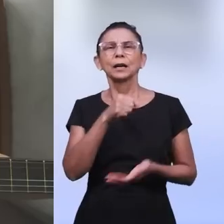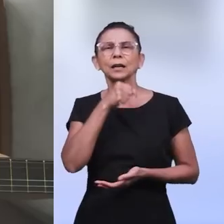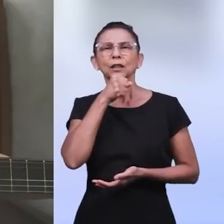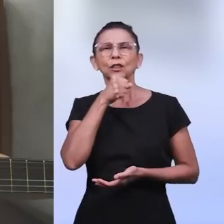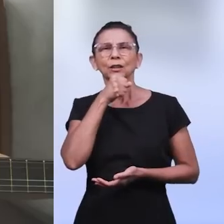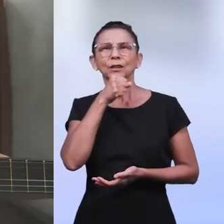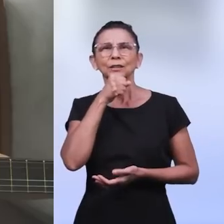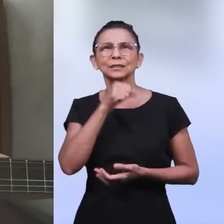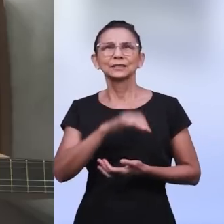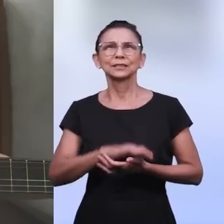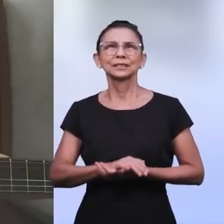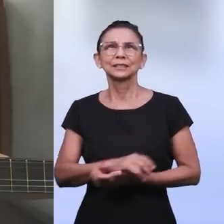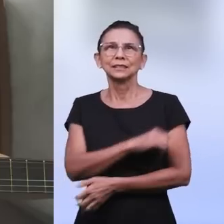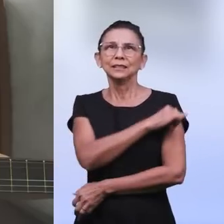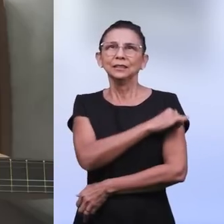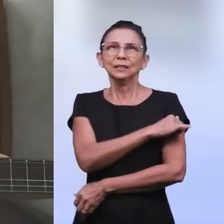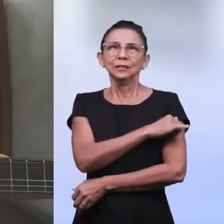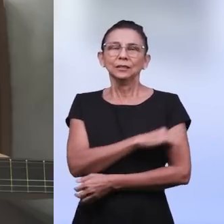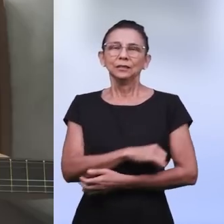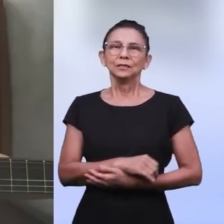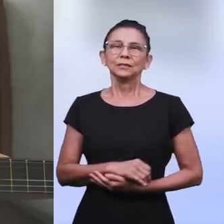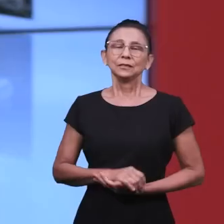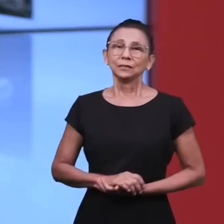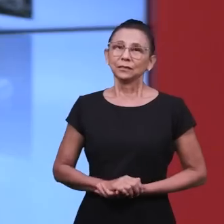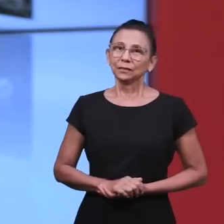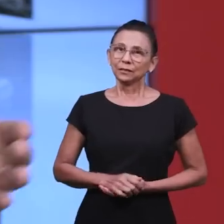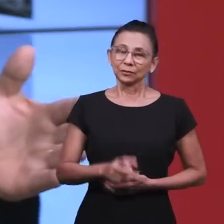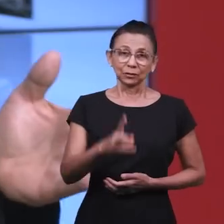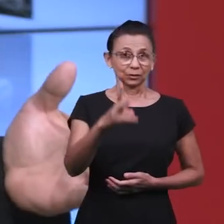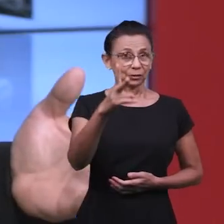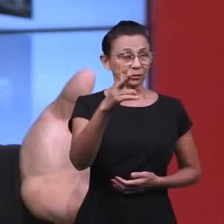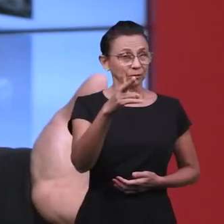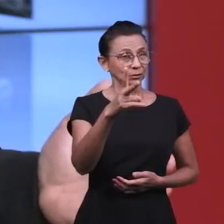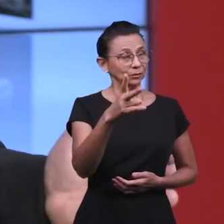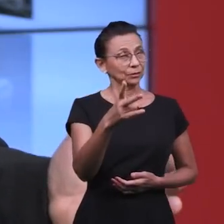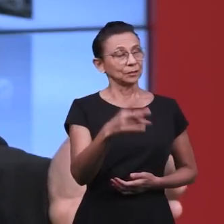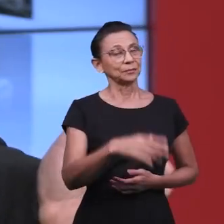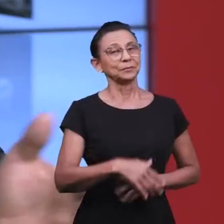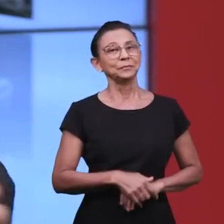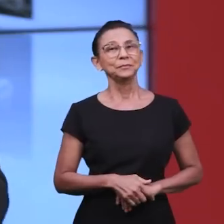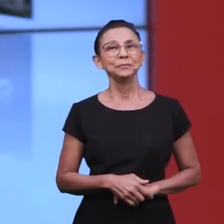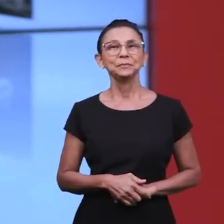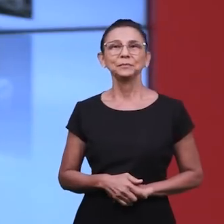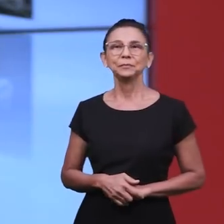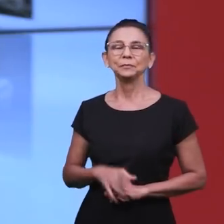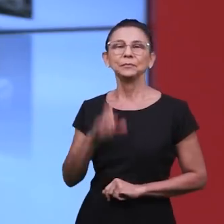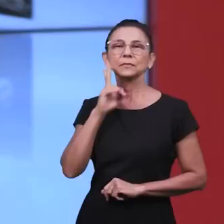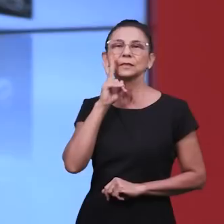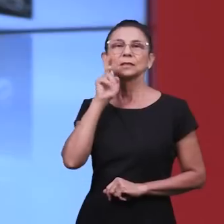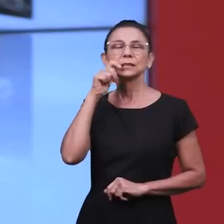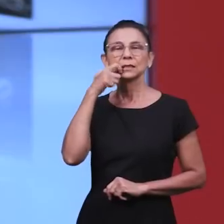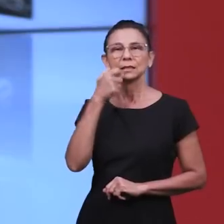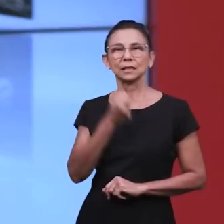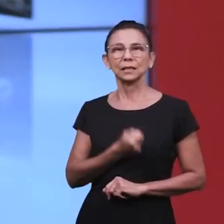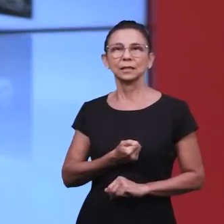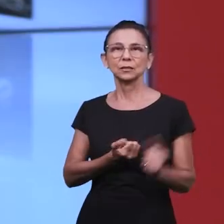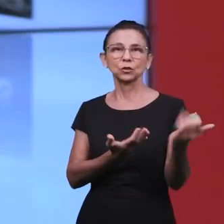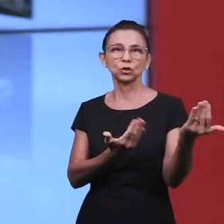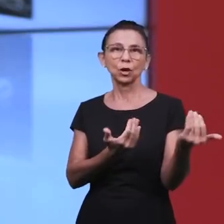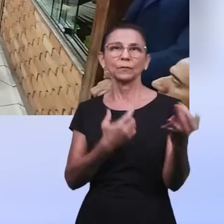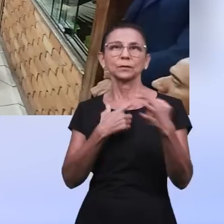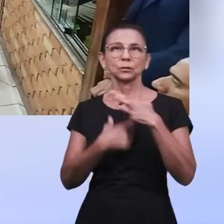de Nilópolis, aí no Rio de Janeiro. Vem comigo, a gente continua, vamos falar agora sobre a ceia com os nossos